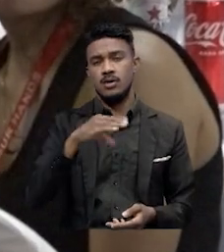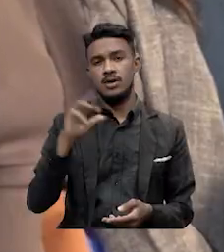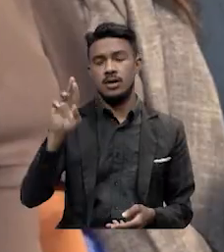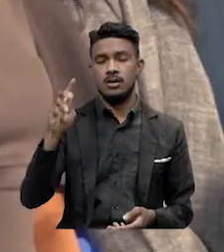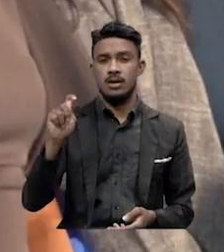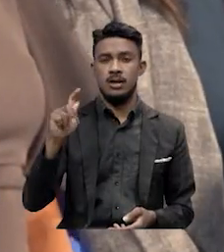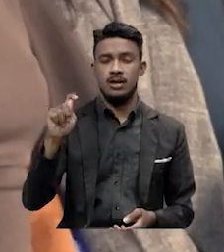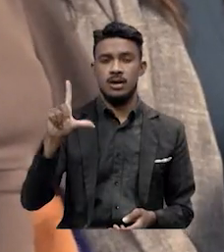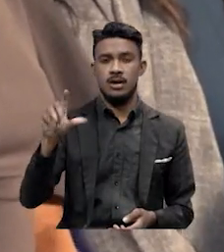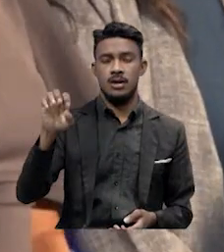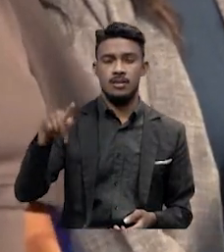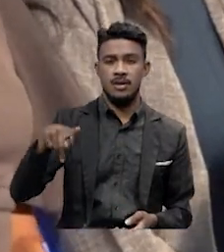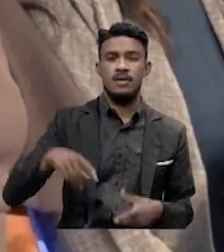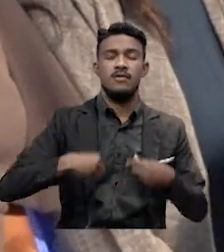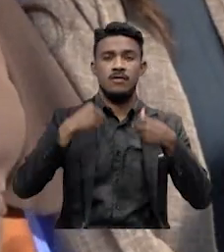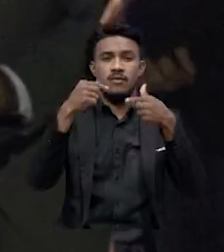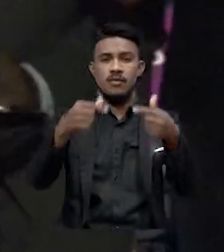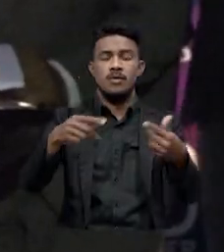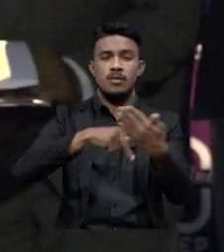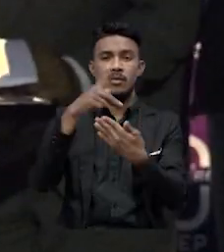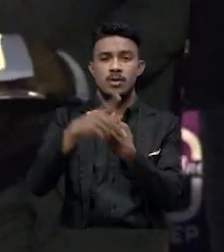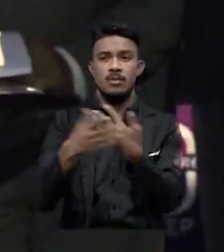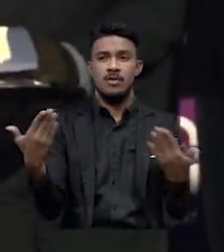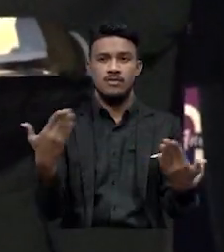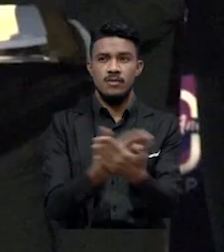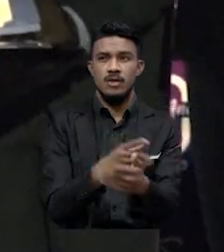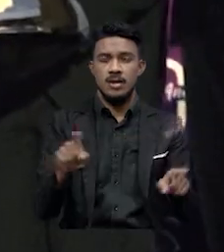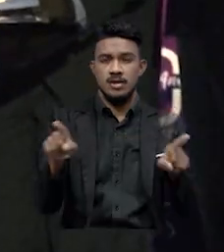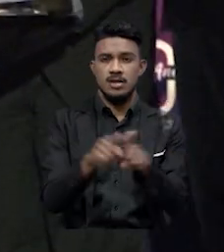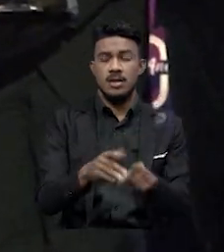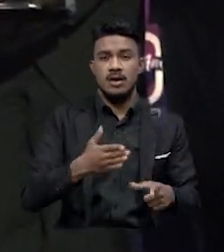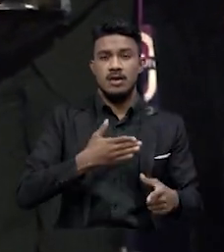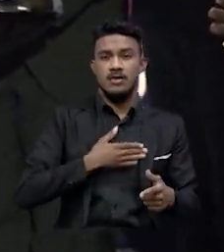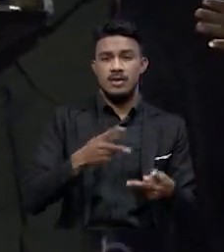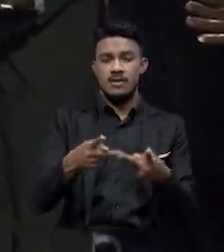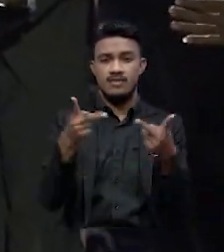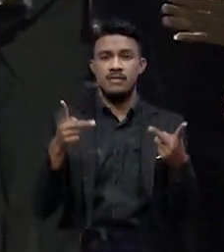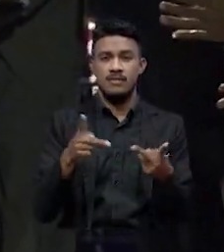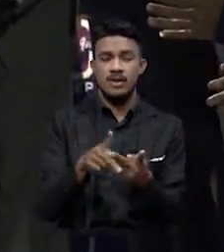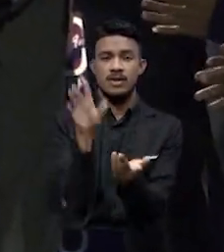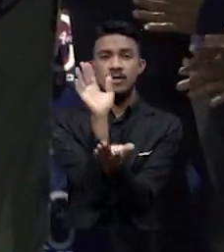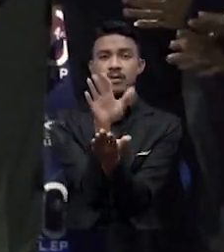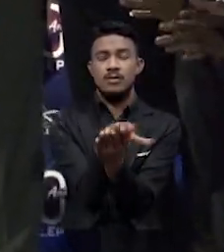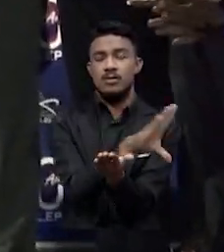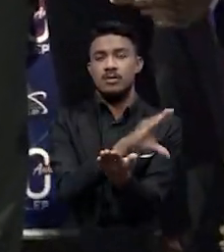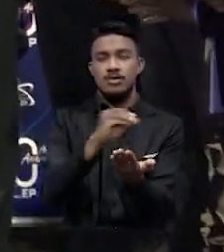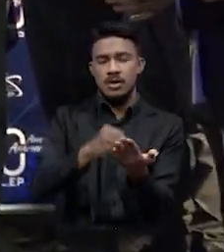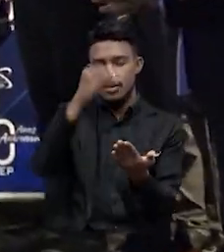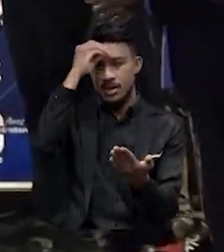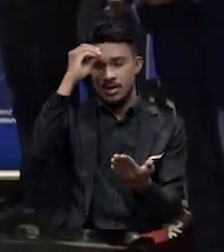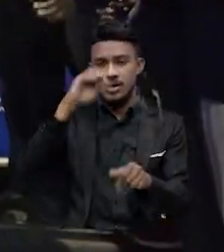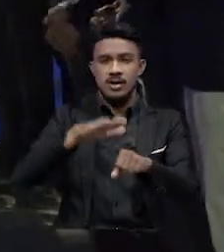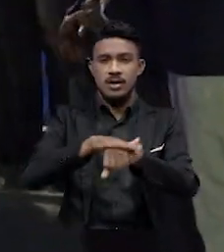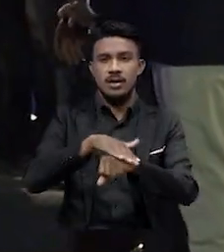RTTL EP mos lança programa FON, hauni ain fatin viagem crocodilo, aprende inglês, ho